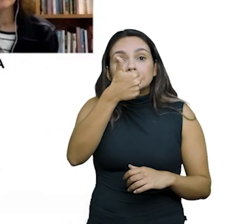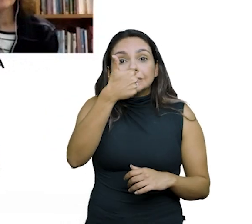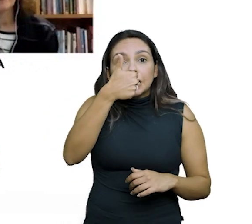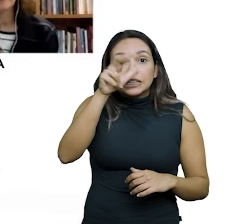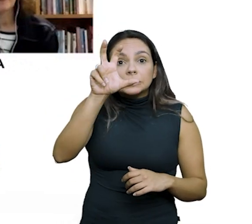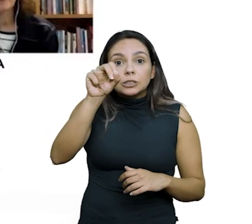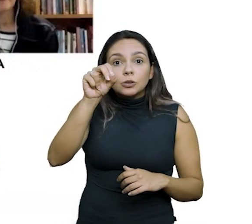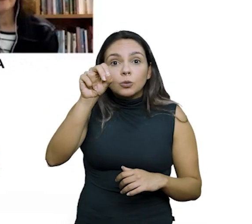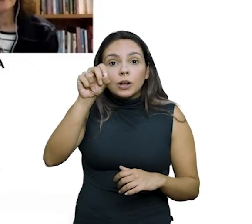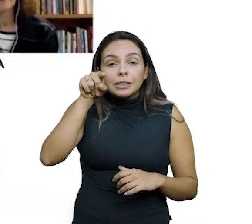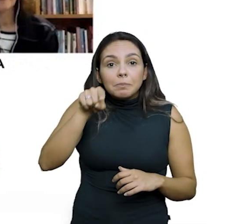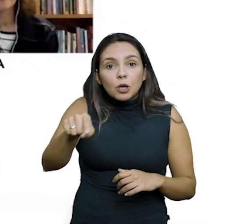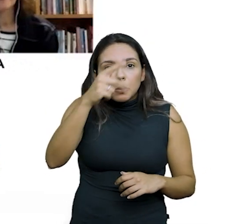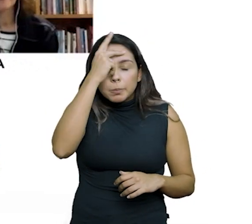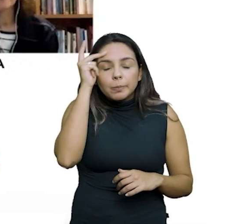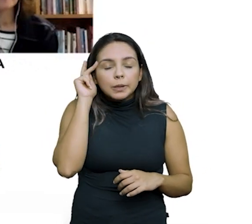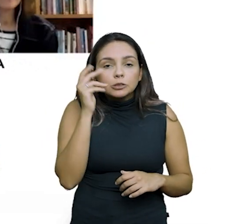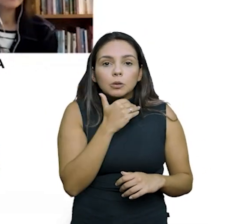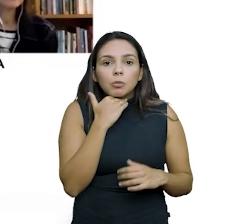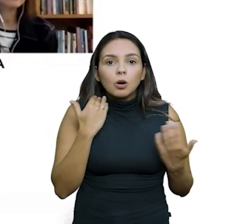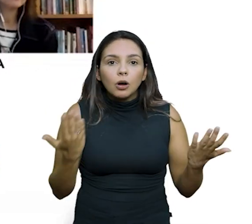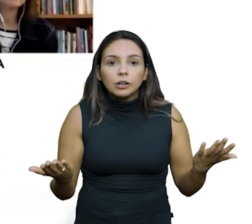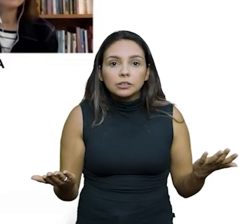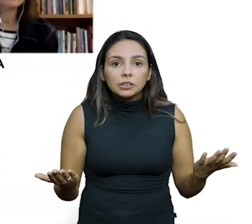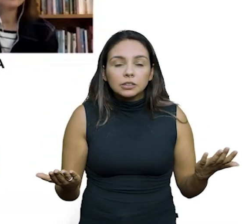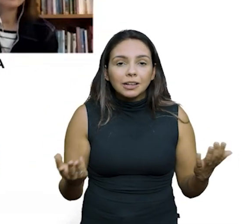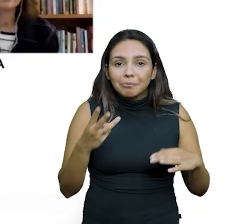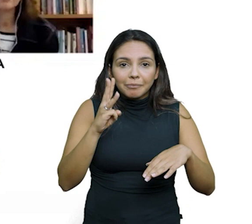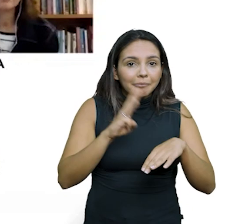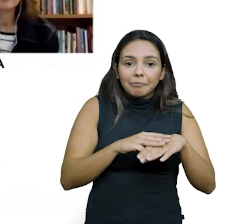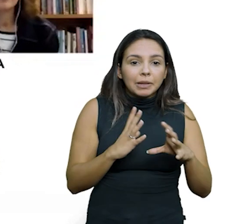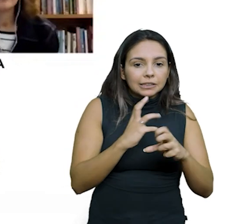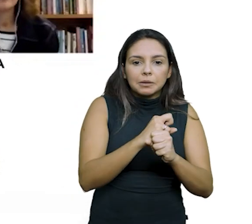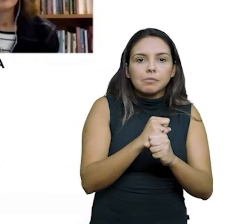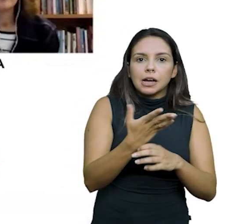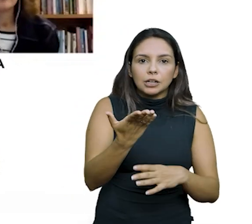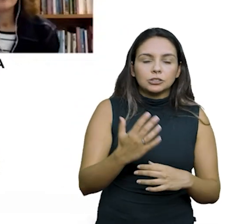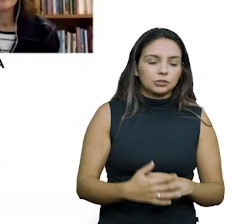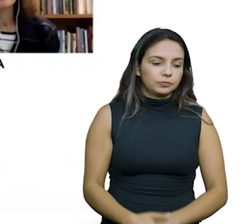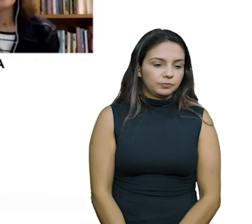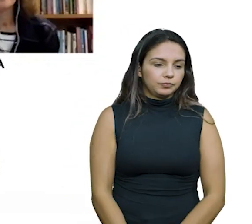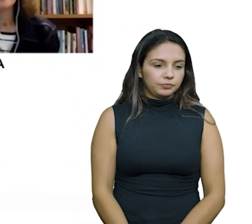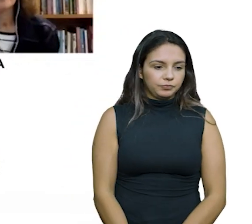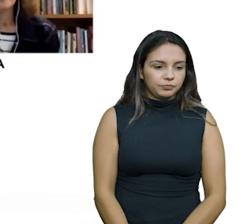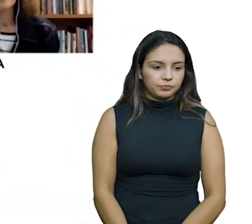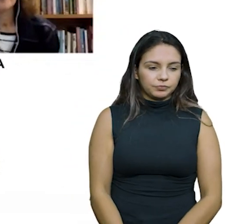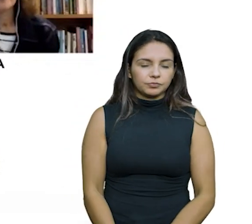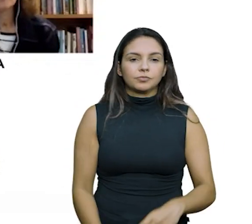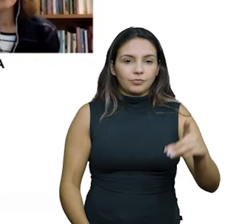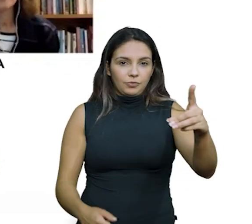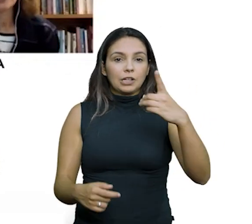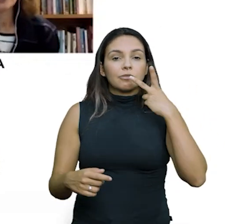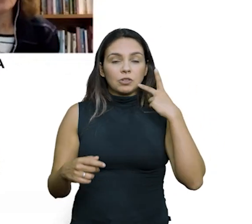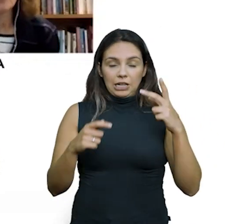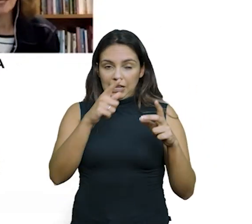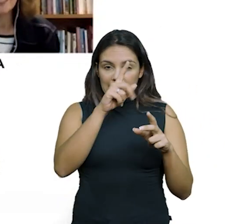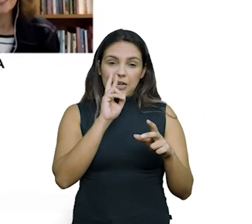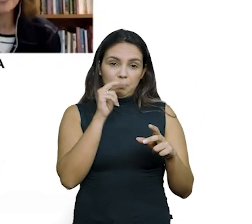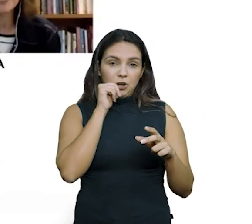que é 150 mil pessoas mortas, meu Deus? É isso. É matemático, não tem jeito. É um marachá e meia,